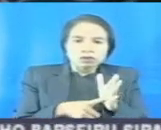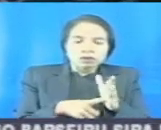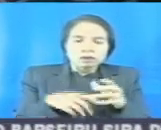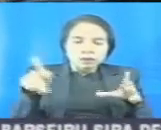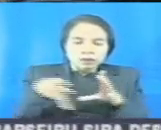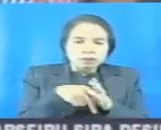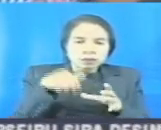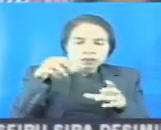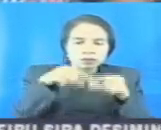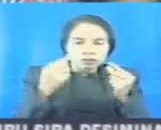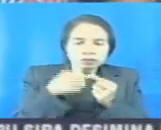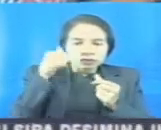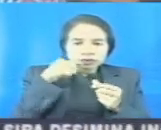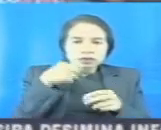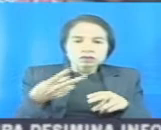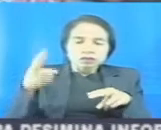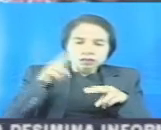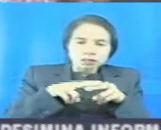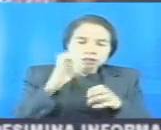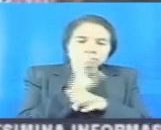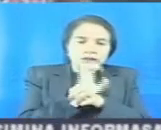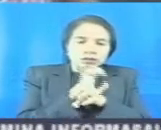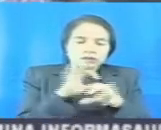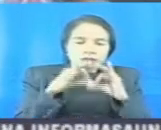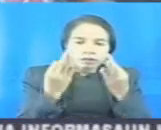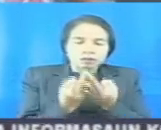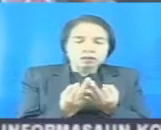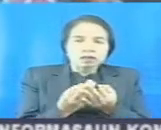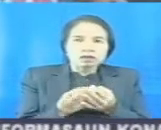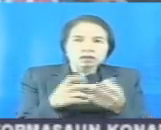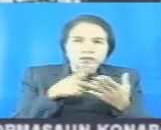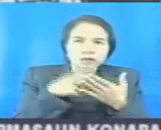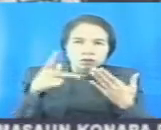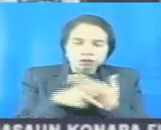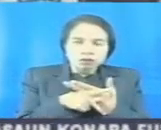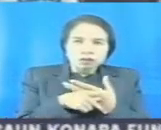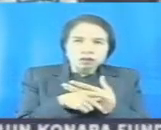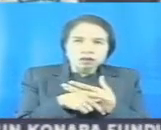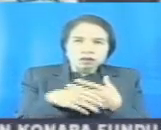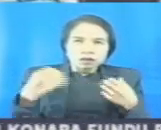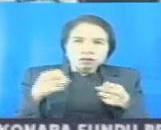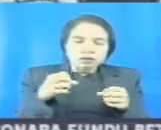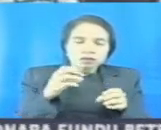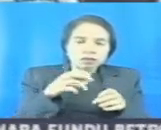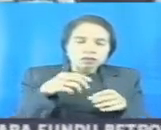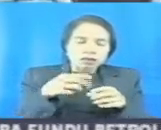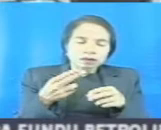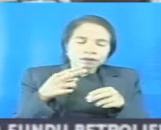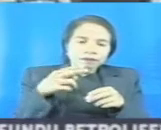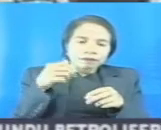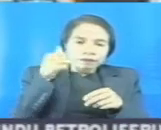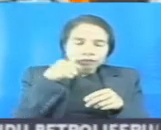Feto Sira, onde assai rendimento economia família. Programa Hakbit Economia Feto, ame fo capacitação ba